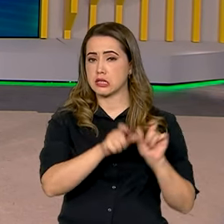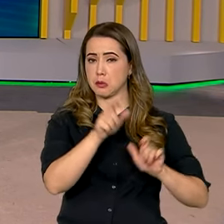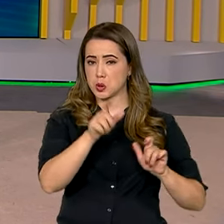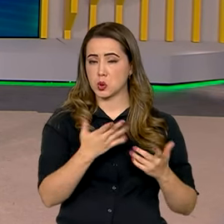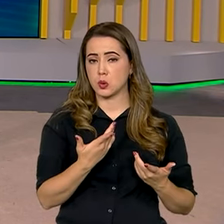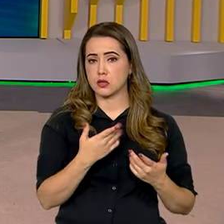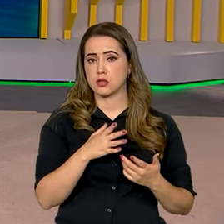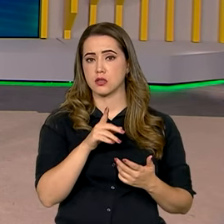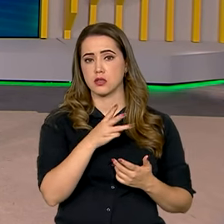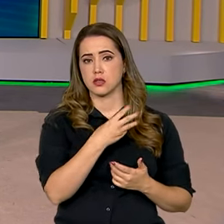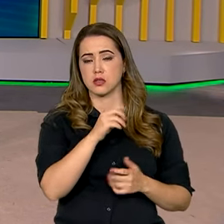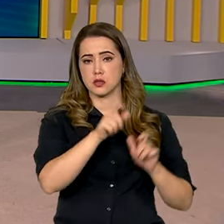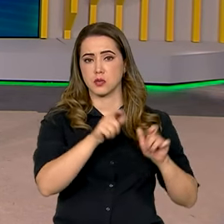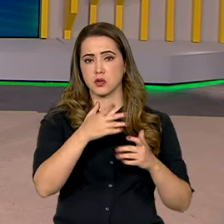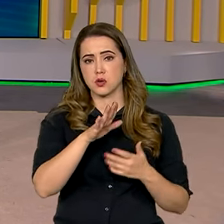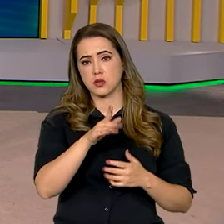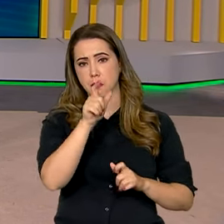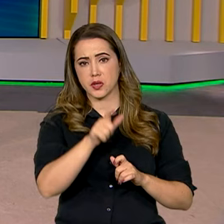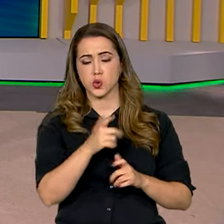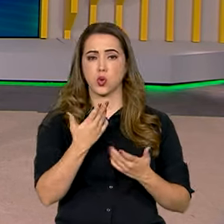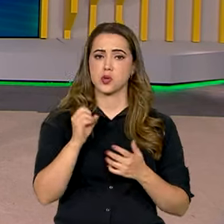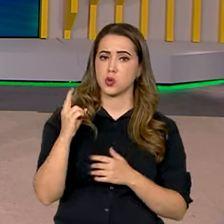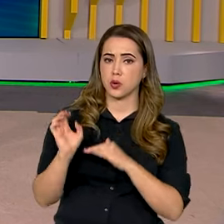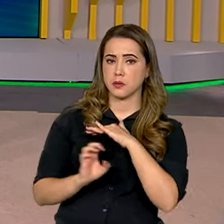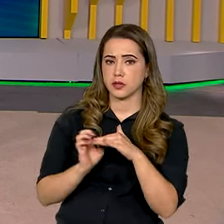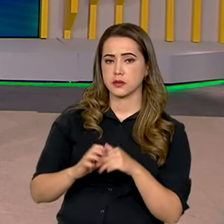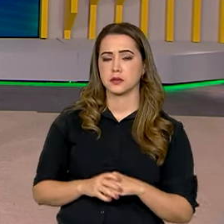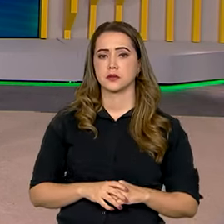pessoas, 30 envolvidos entre pessoas físicas e pessoas jurídicas.